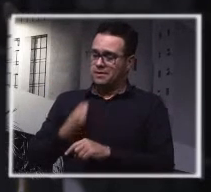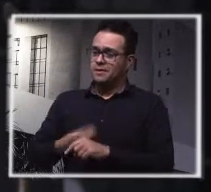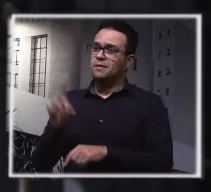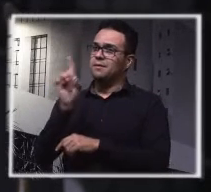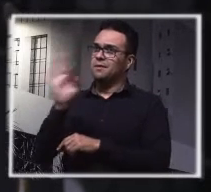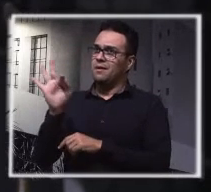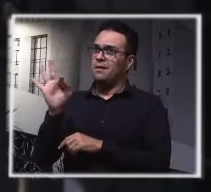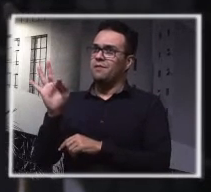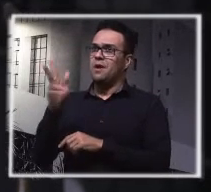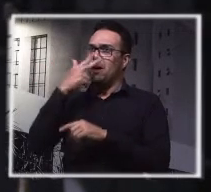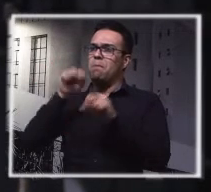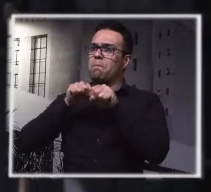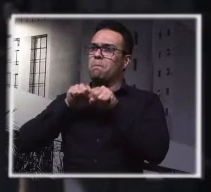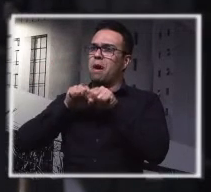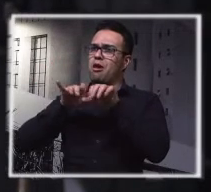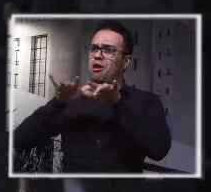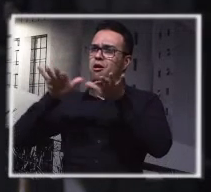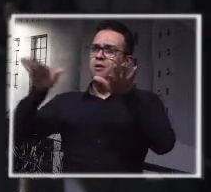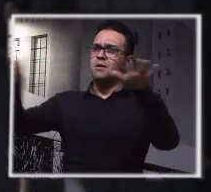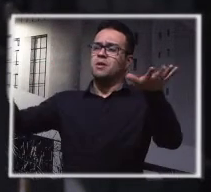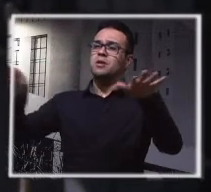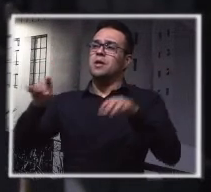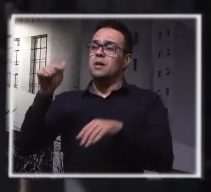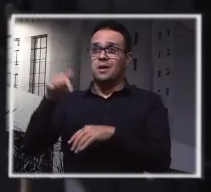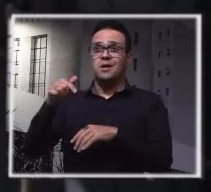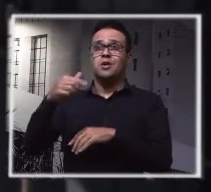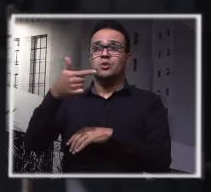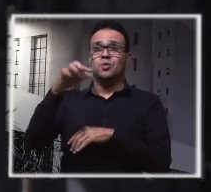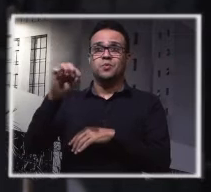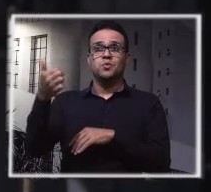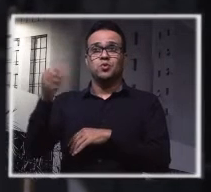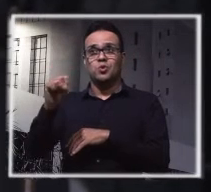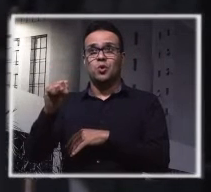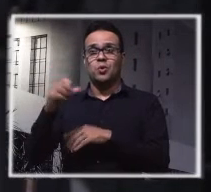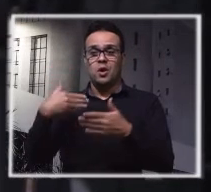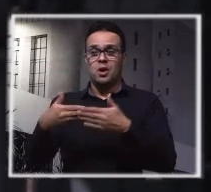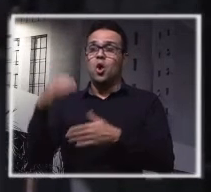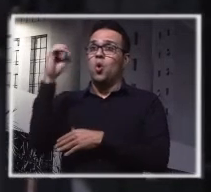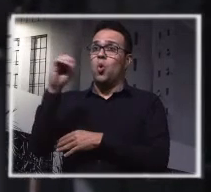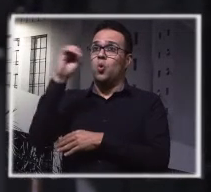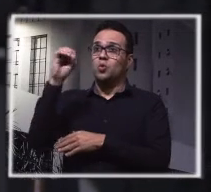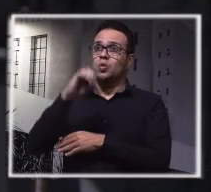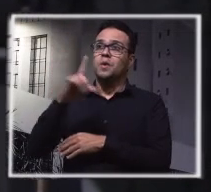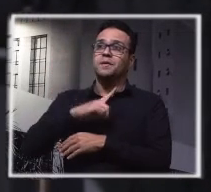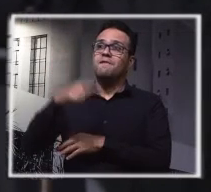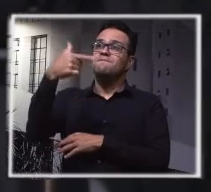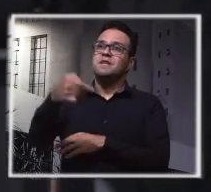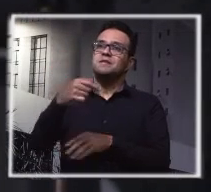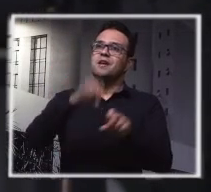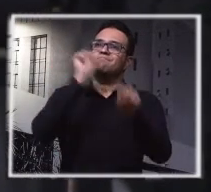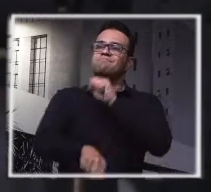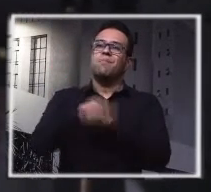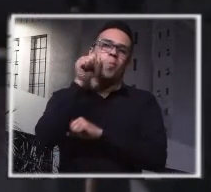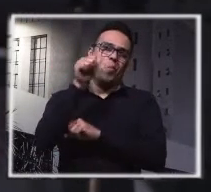Federal, aparentemente, uma epidemia. Apenas neste ano, nós estamos ainda em outubro, nós já tivemos 27 feminicídios.